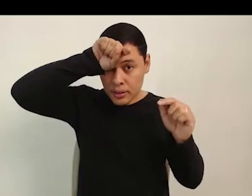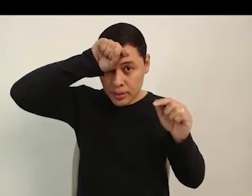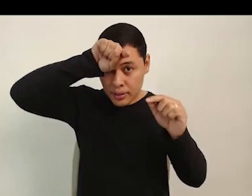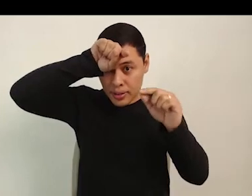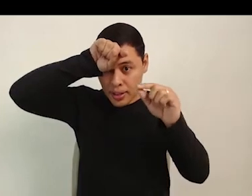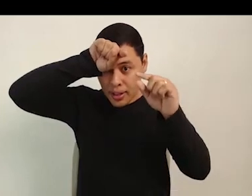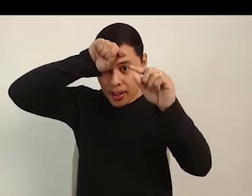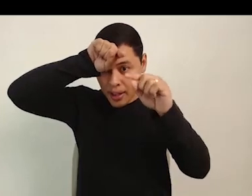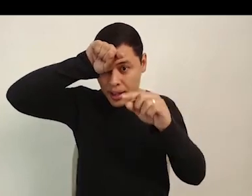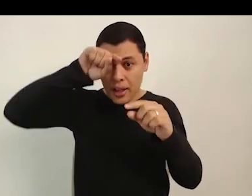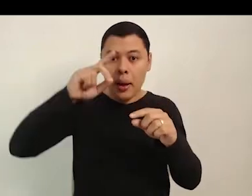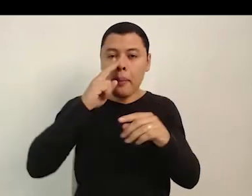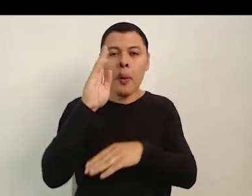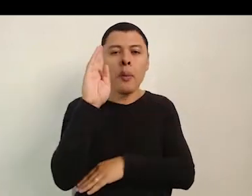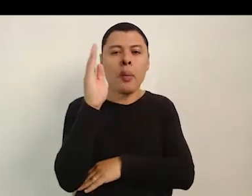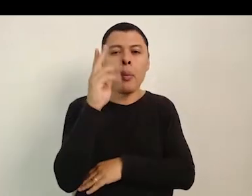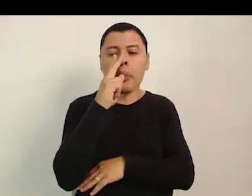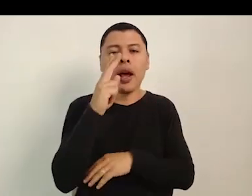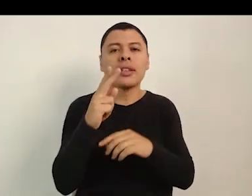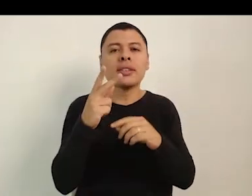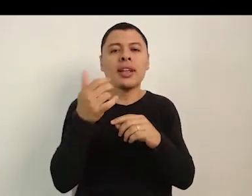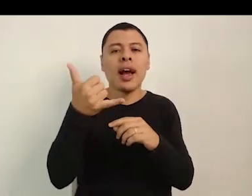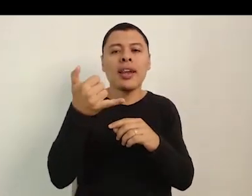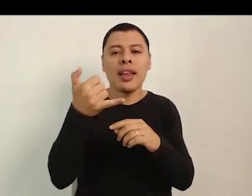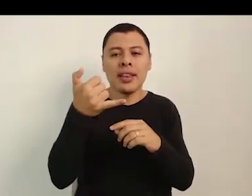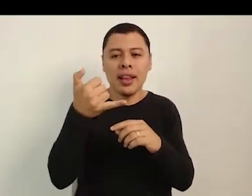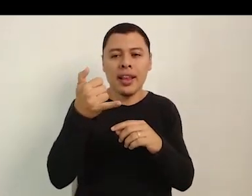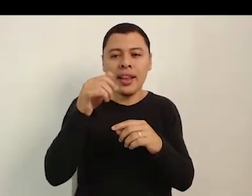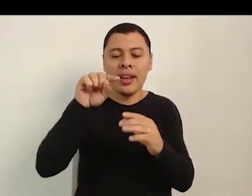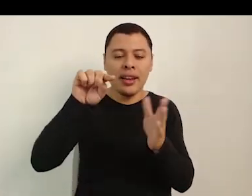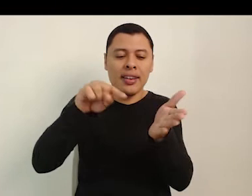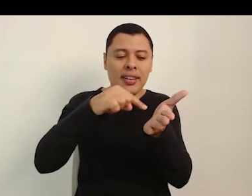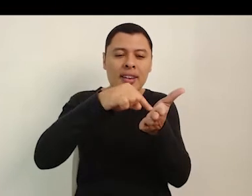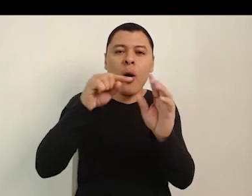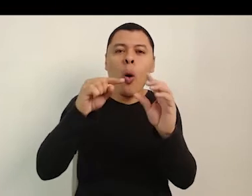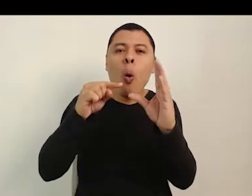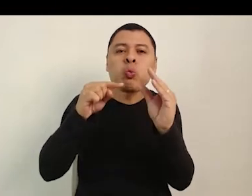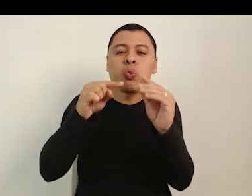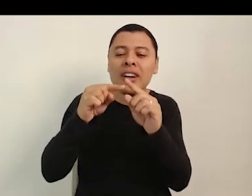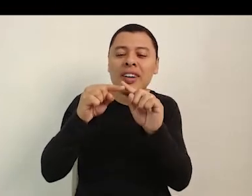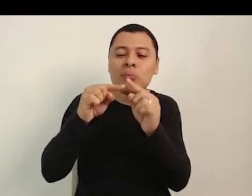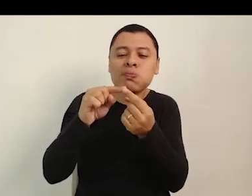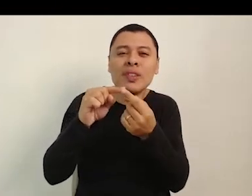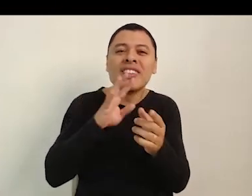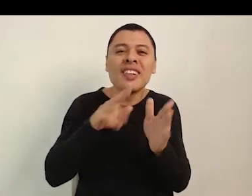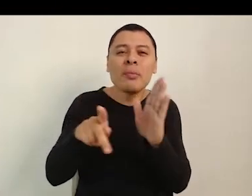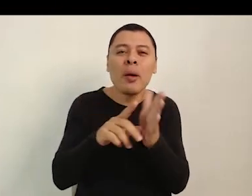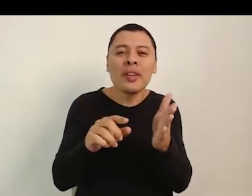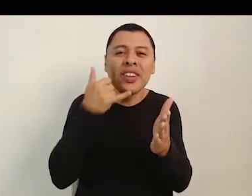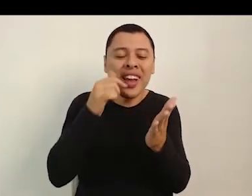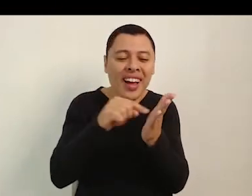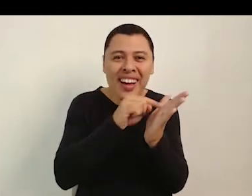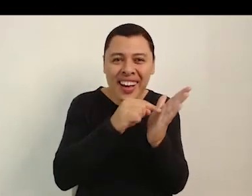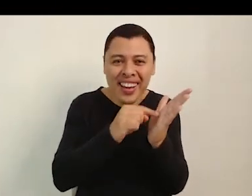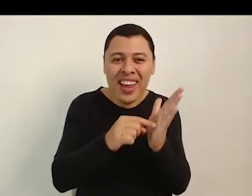preto, e ele parece muito com uma caneta que tem a ponta touch. Então, com a cabeça, ele